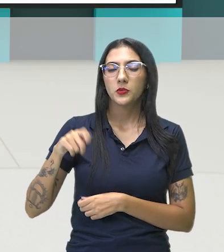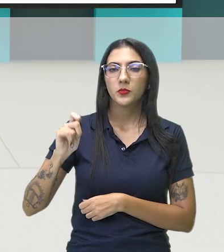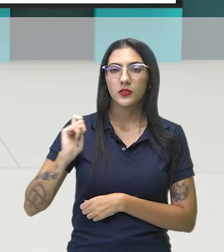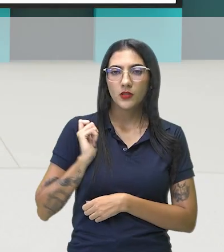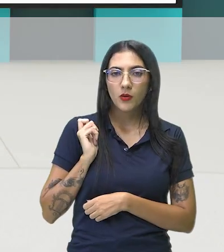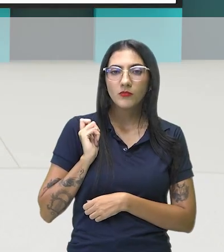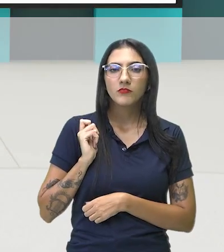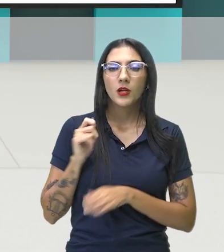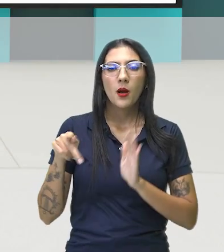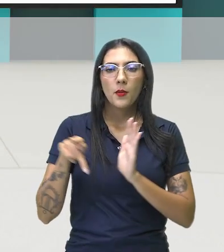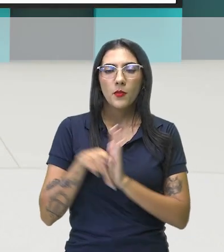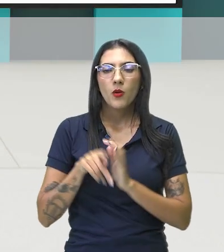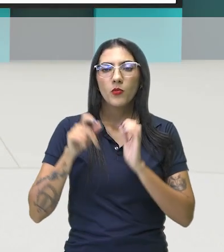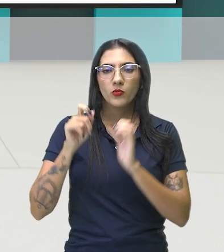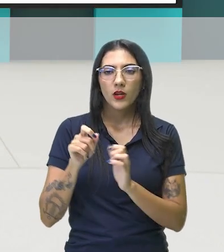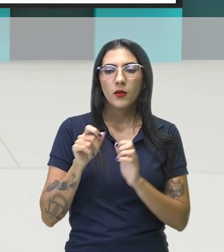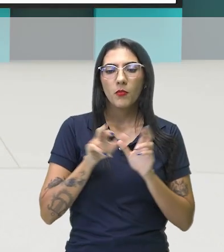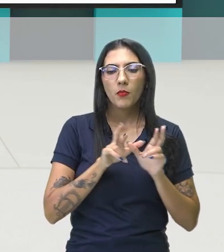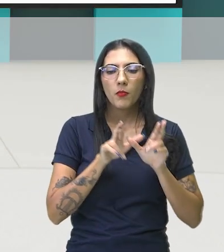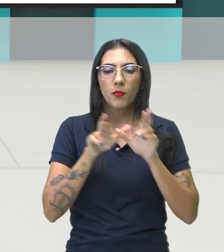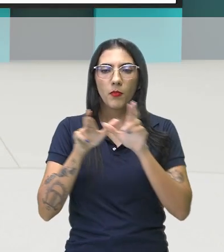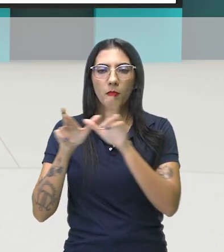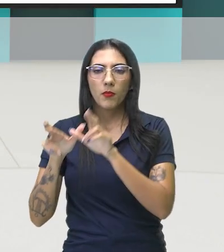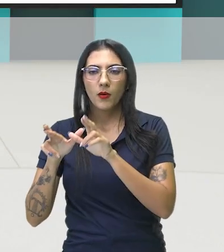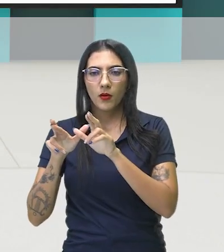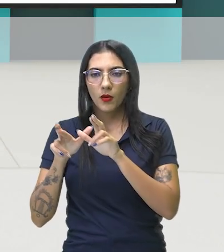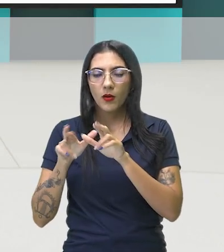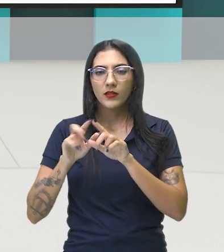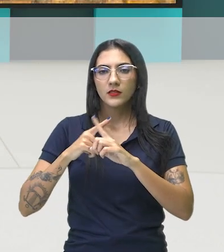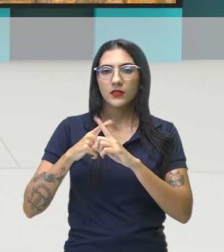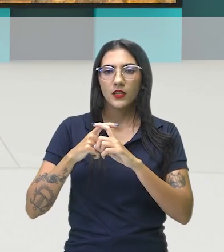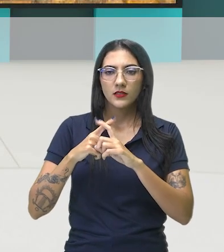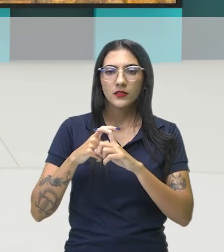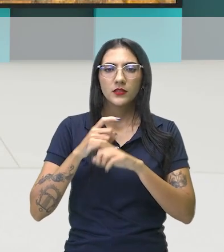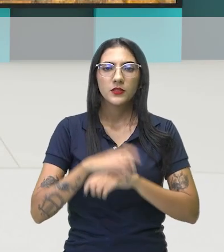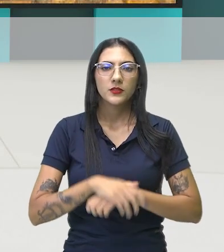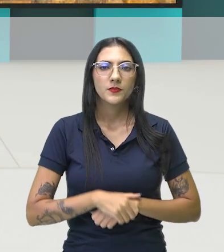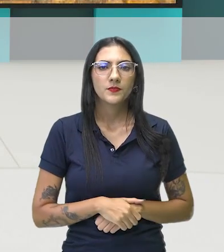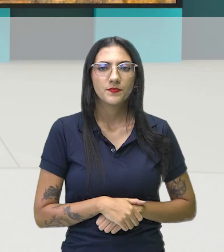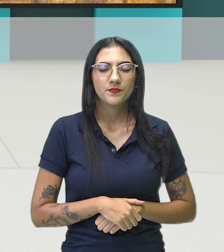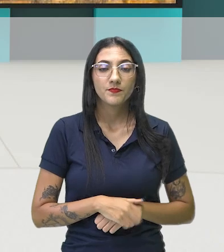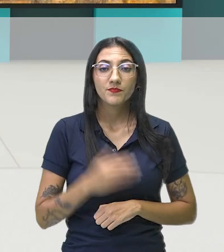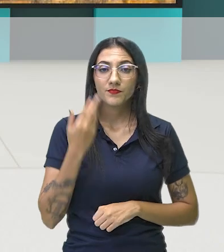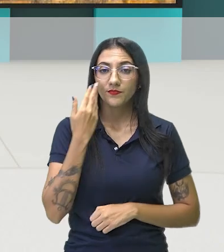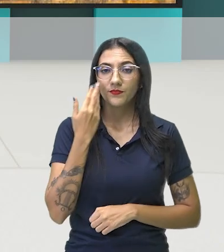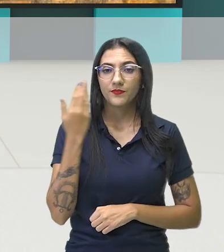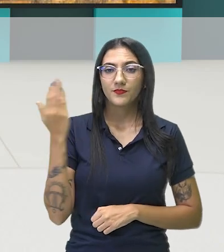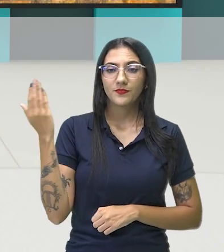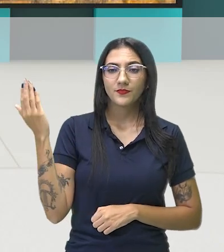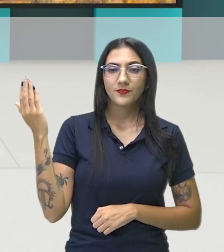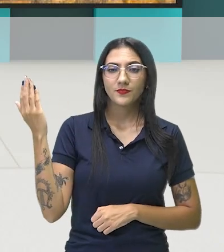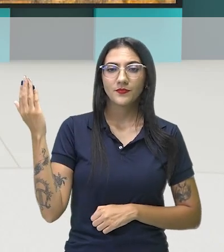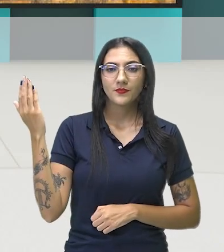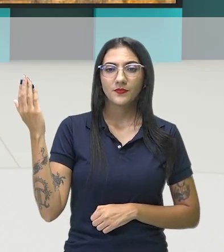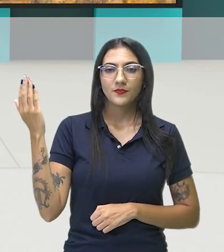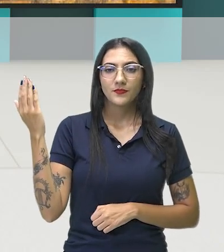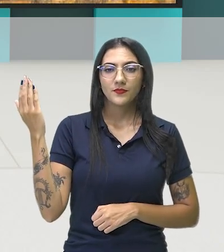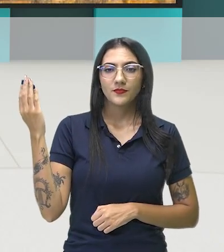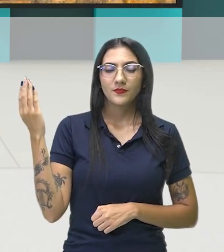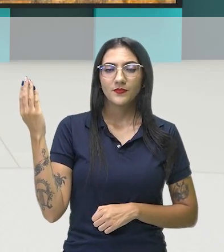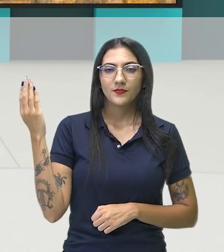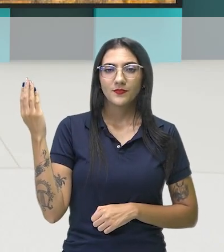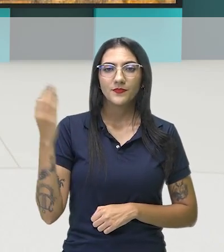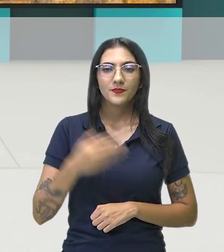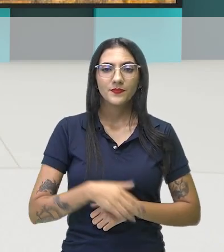pela aviação nazista e a pedido do general Franco. Vamos mostrar aqui a obra Guernica, de